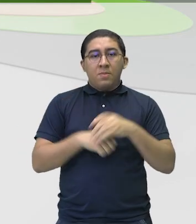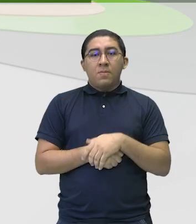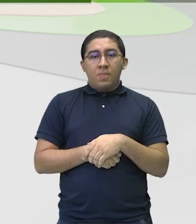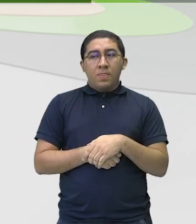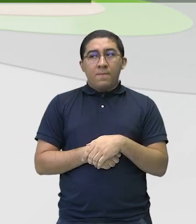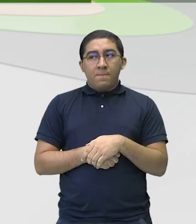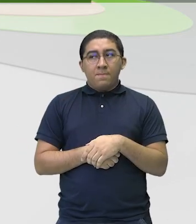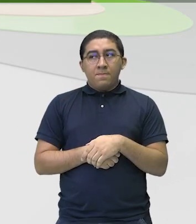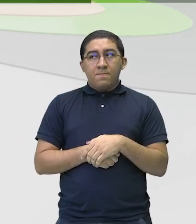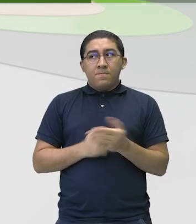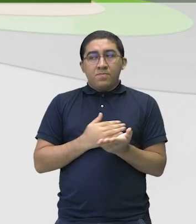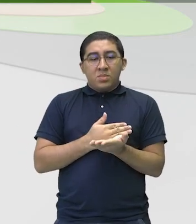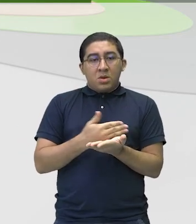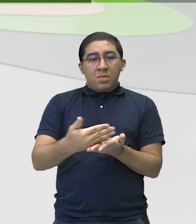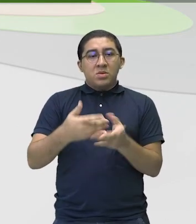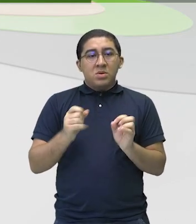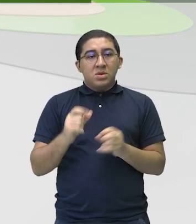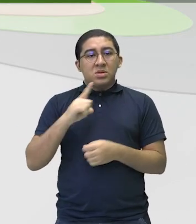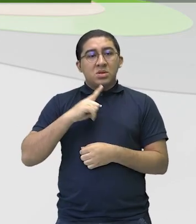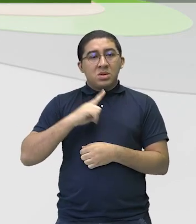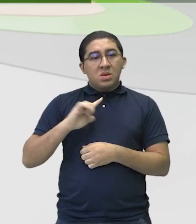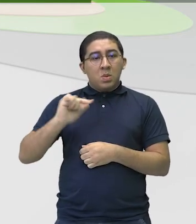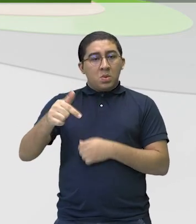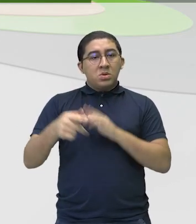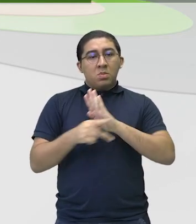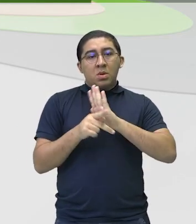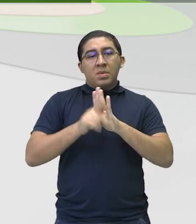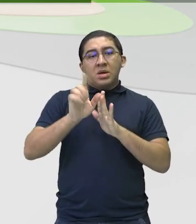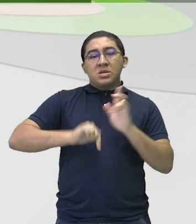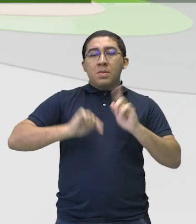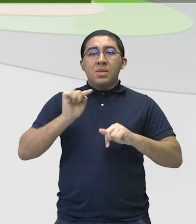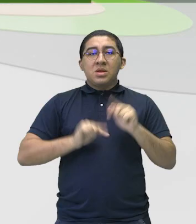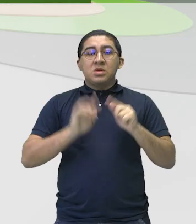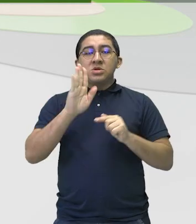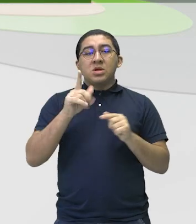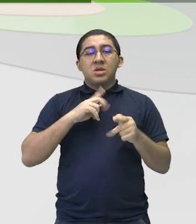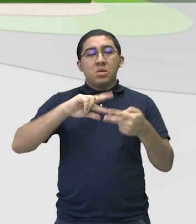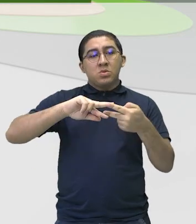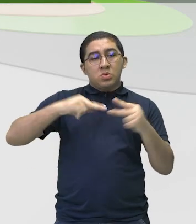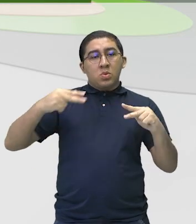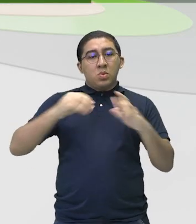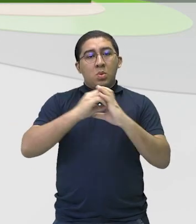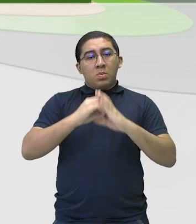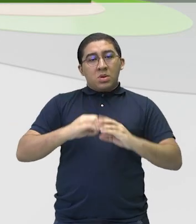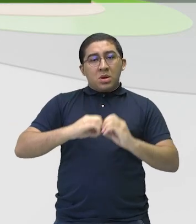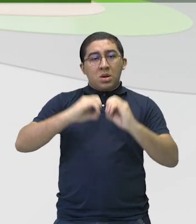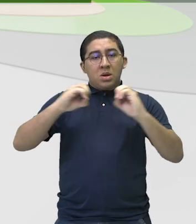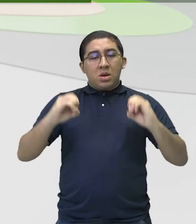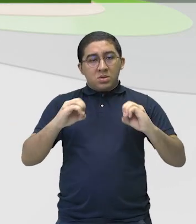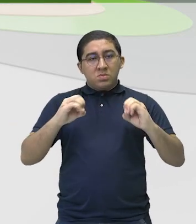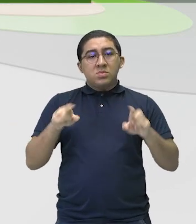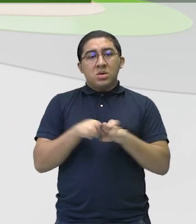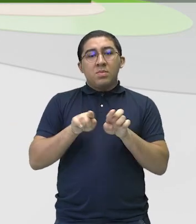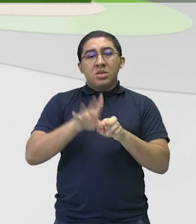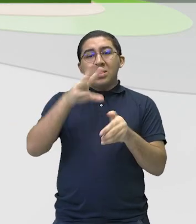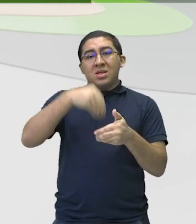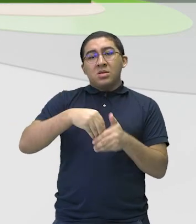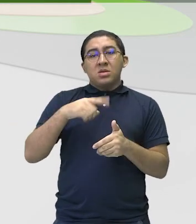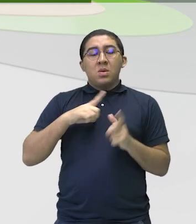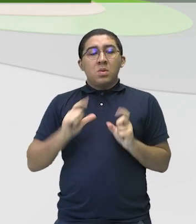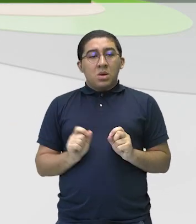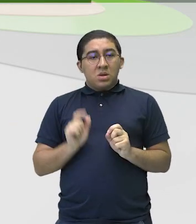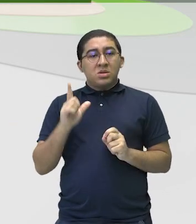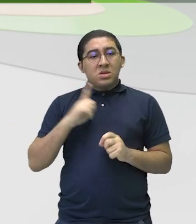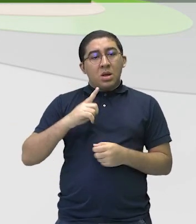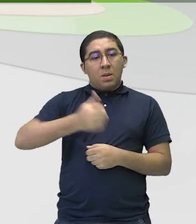entramos, então, na meiose propriamente dita, esse material genético já está duplicado. E dentro da meiose, nós vamos ter, então,